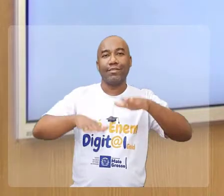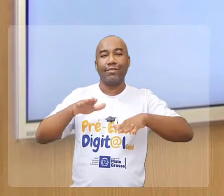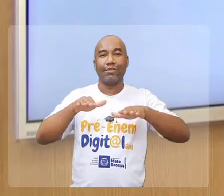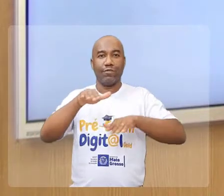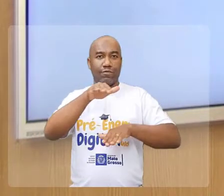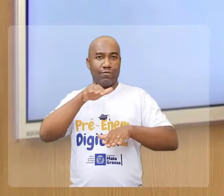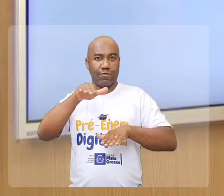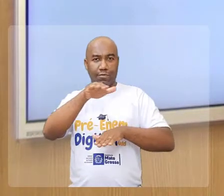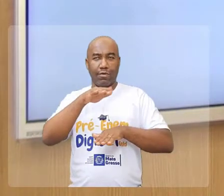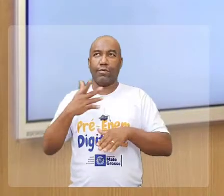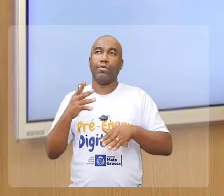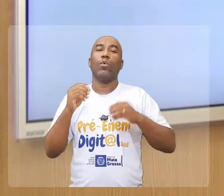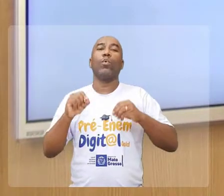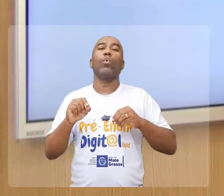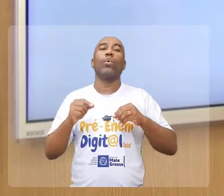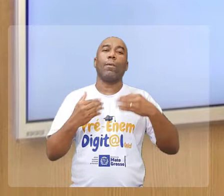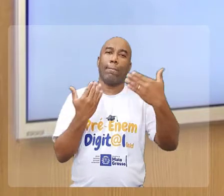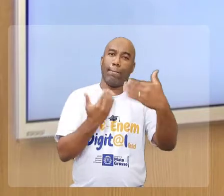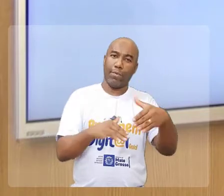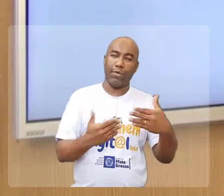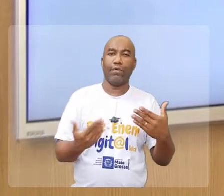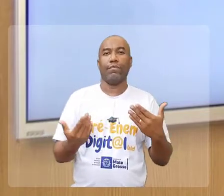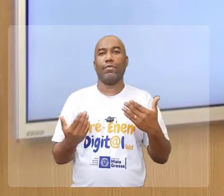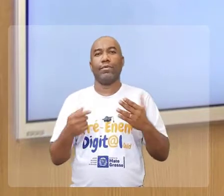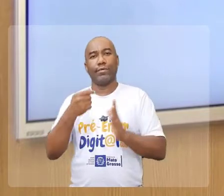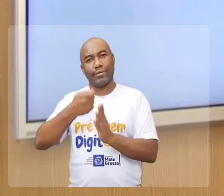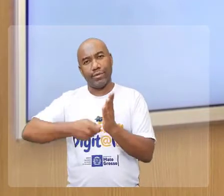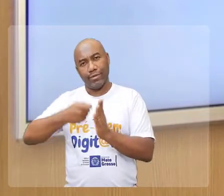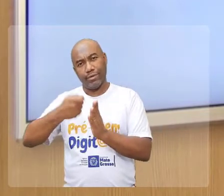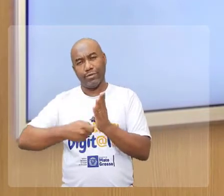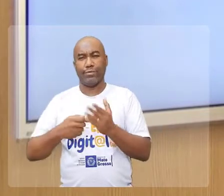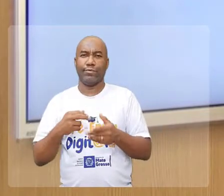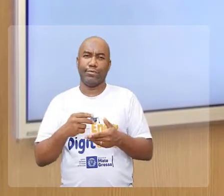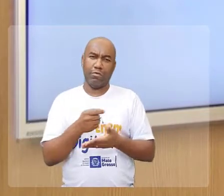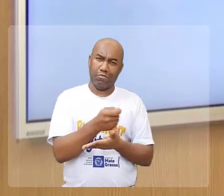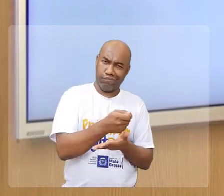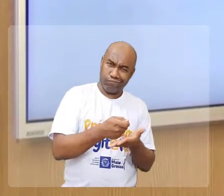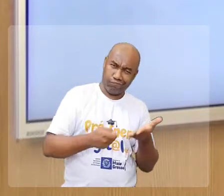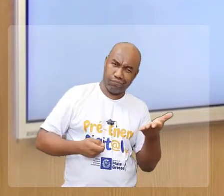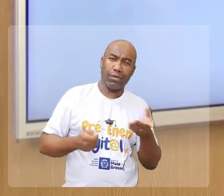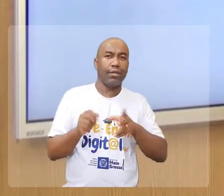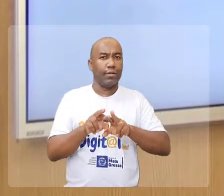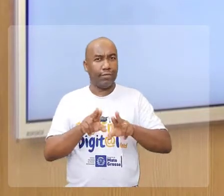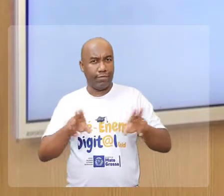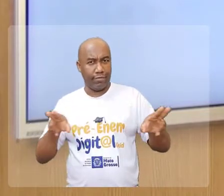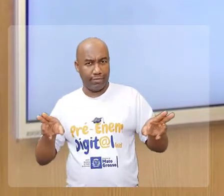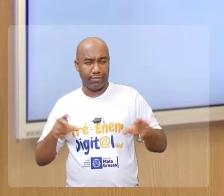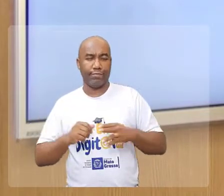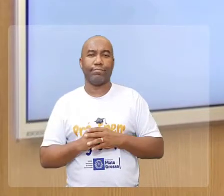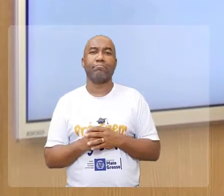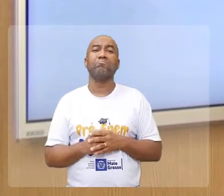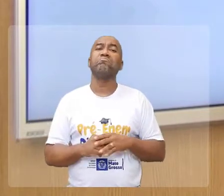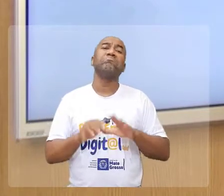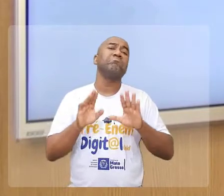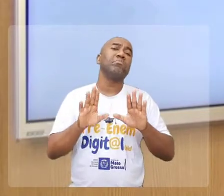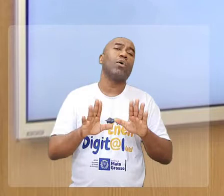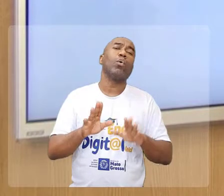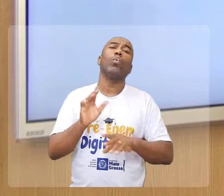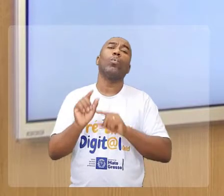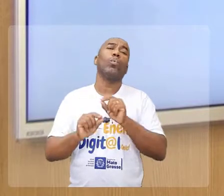formais, provas, avaliações, produções. Beleza? Beleza. O que é? O que é?